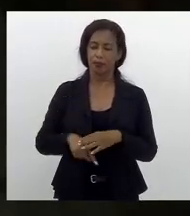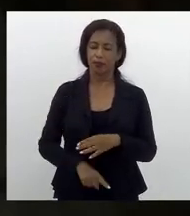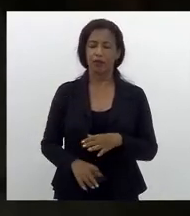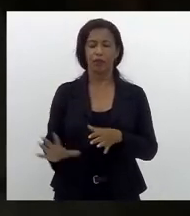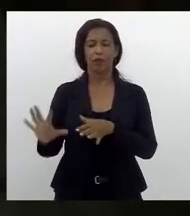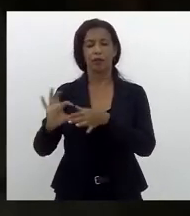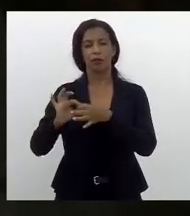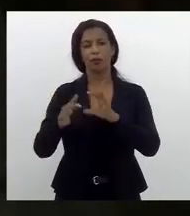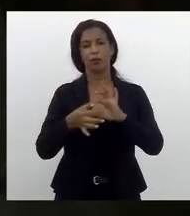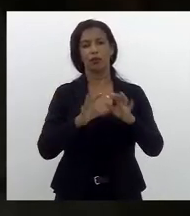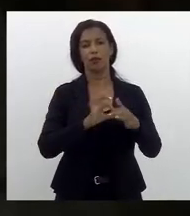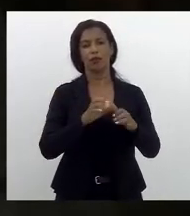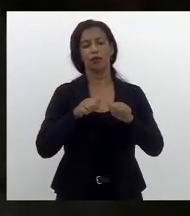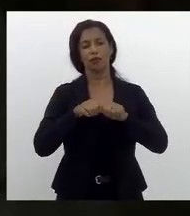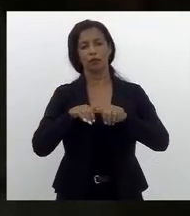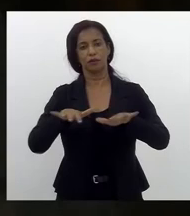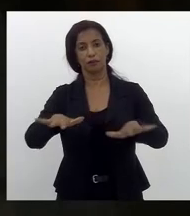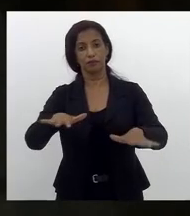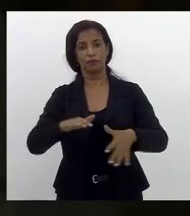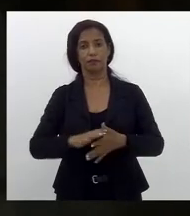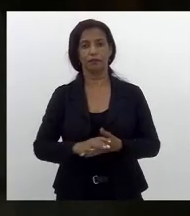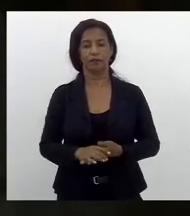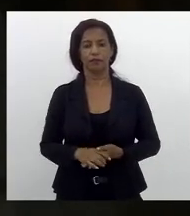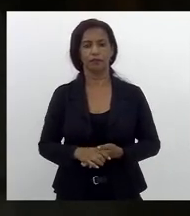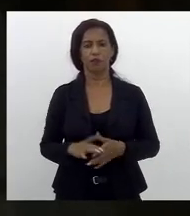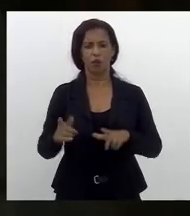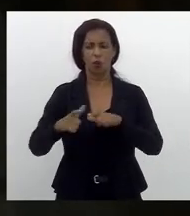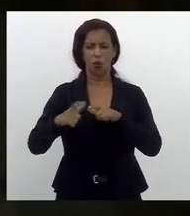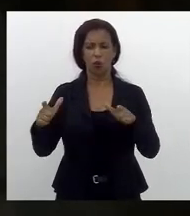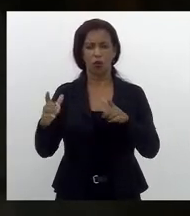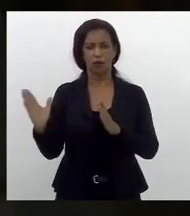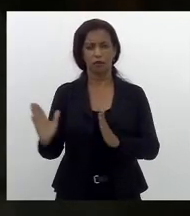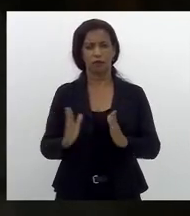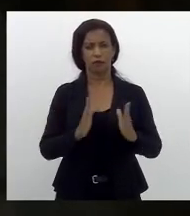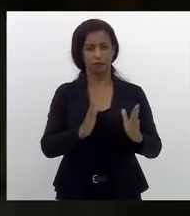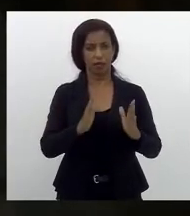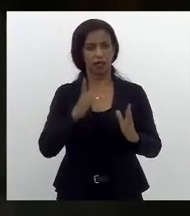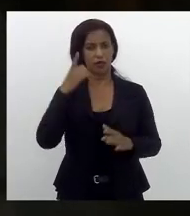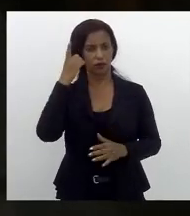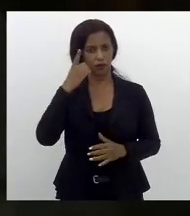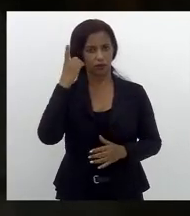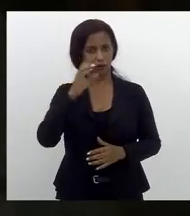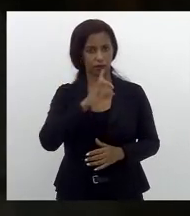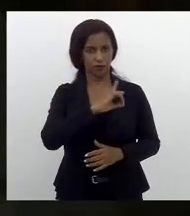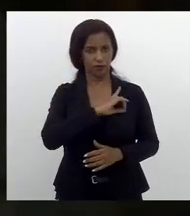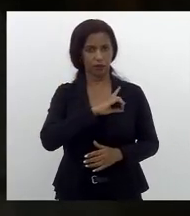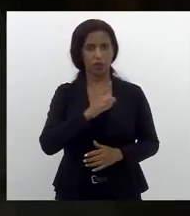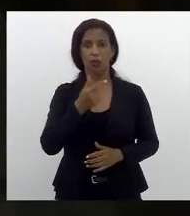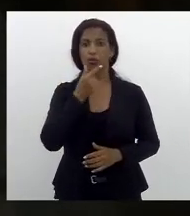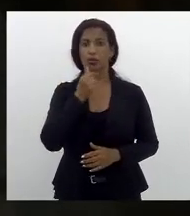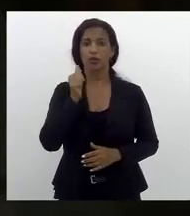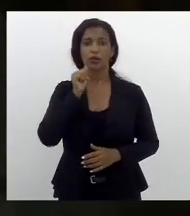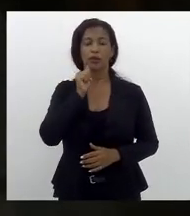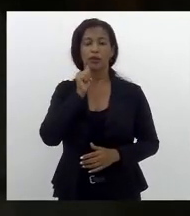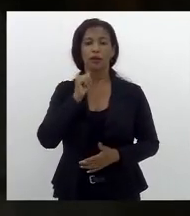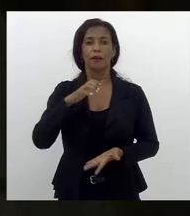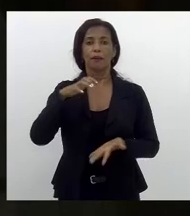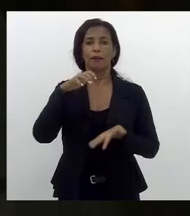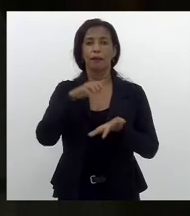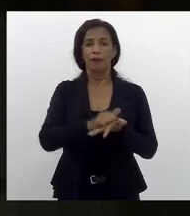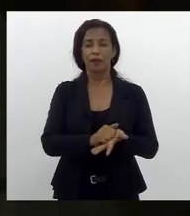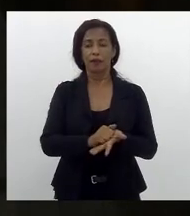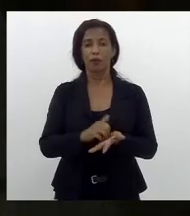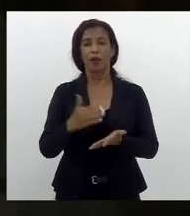da pandemia, com grande parte, deputada Marta Rocha, de alunos e alunas matriculados em